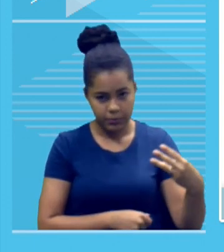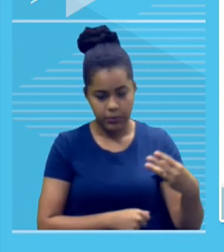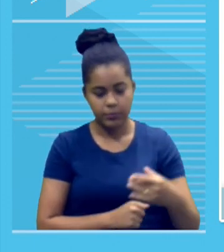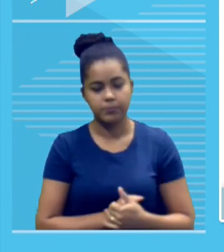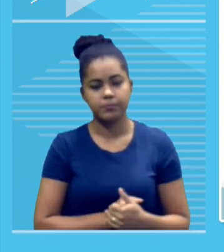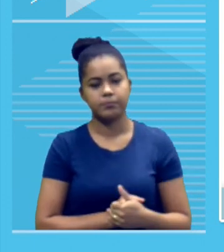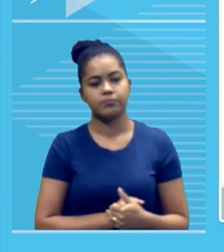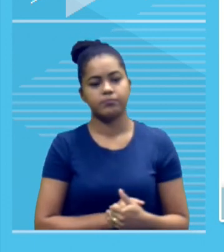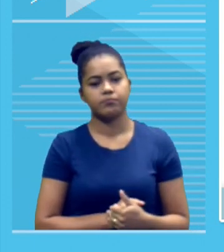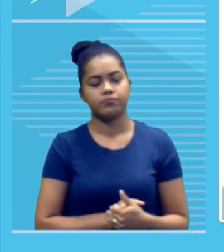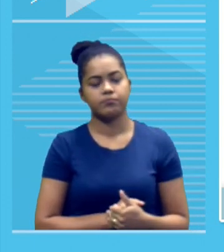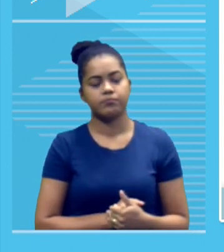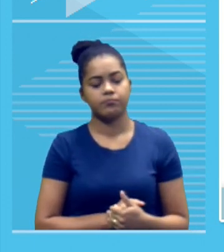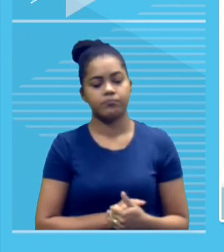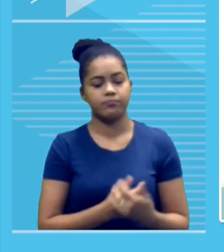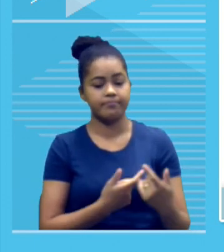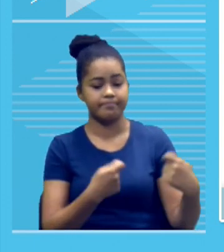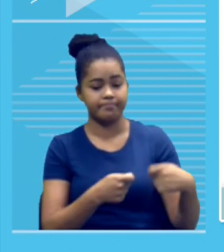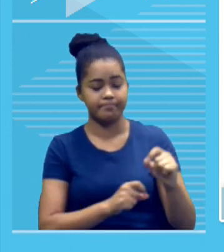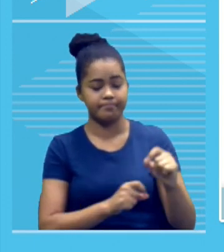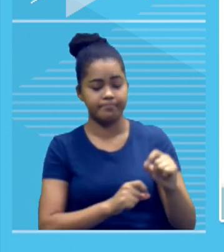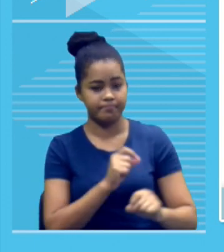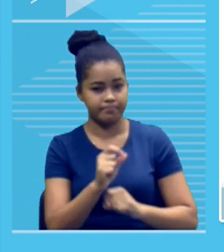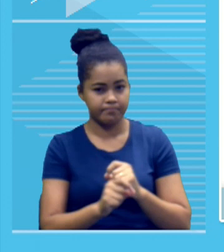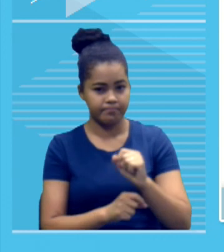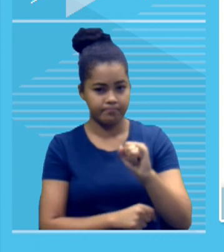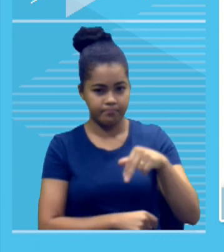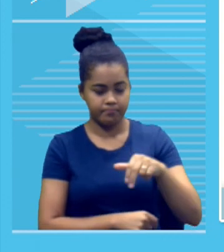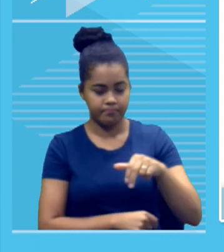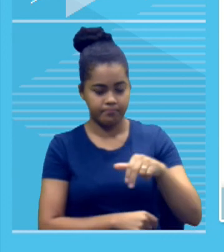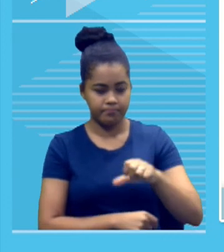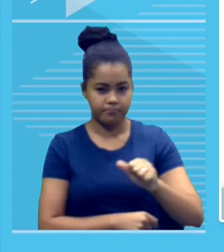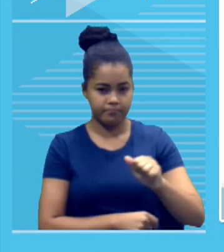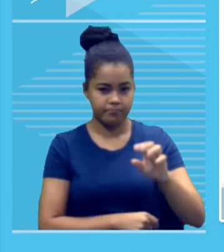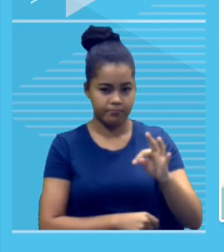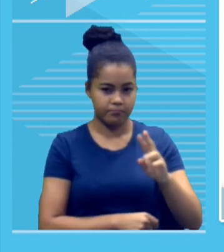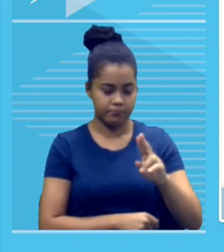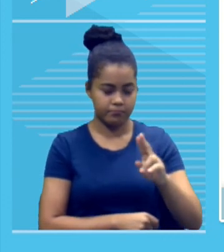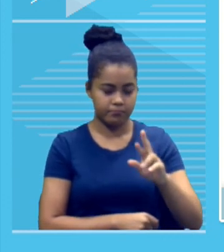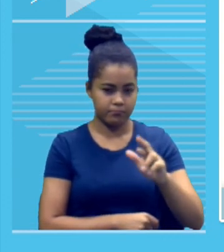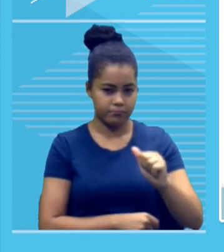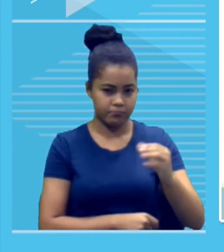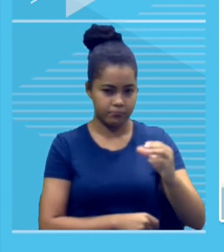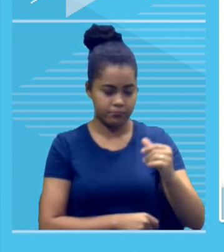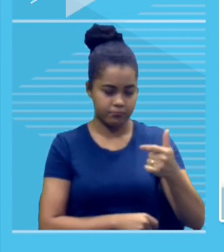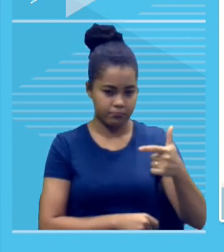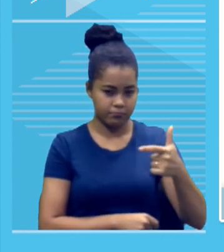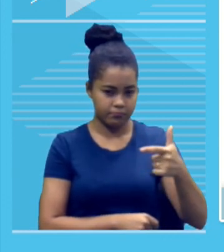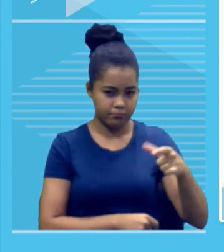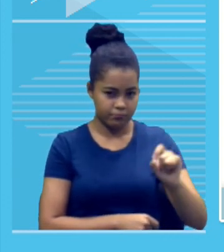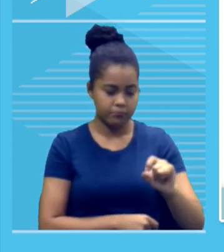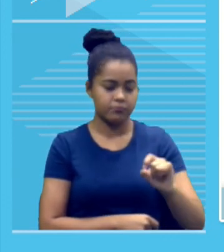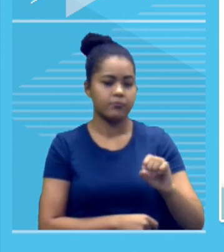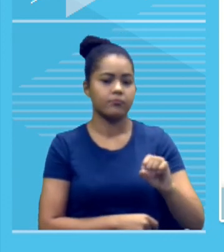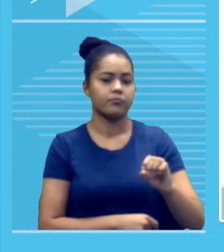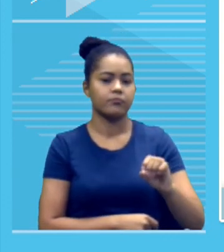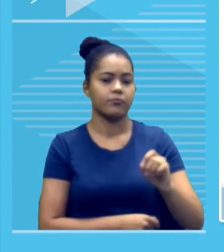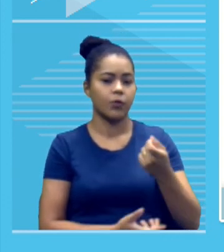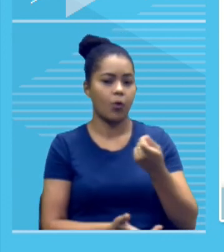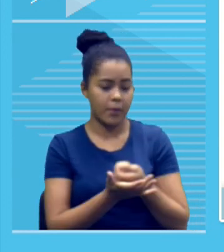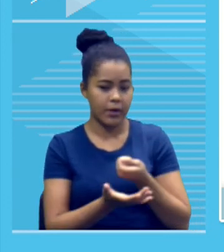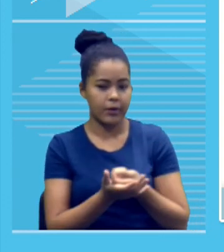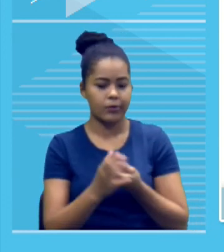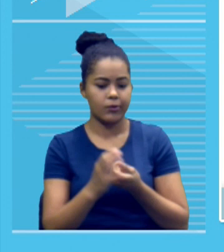certo? Essa insaturação é dupla ou tripla entre carbonos, obrigatoriamente entre carbonos,